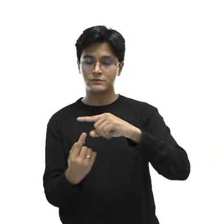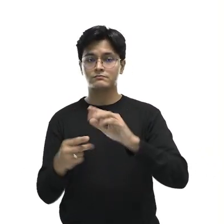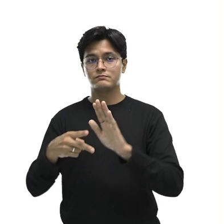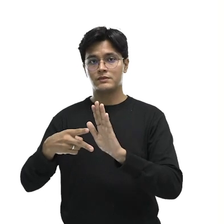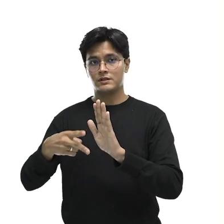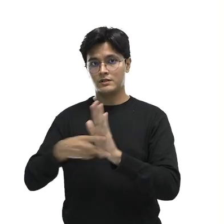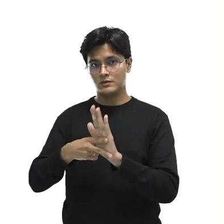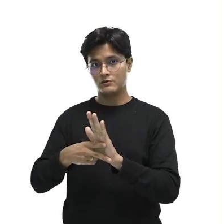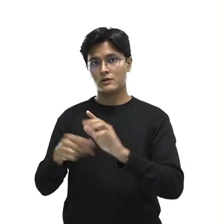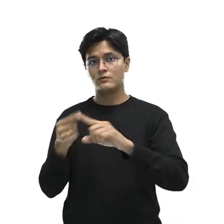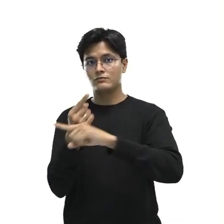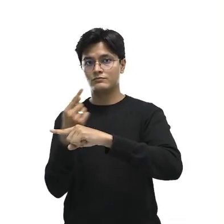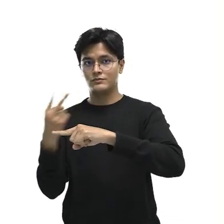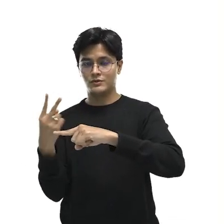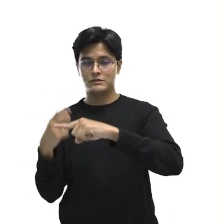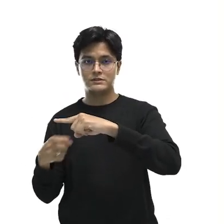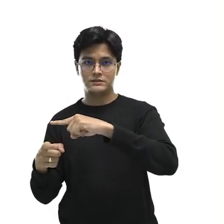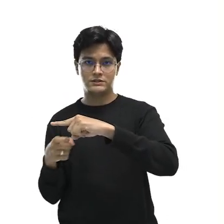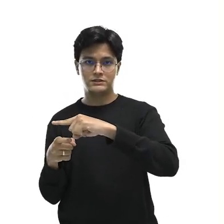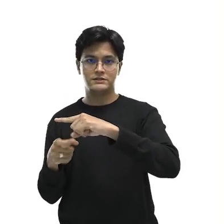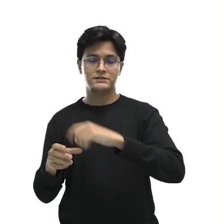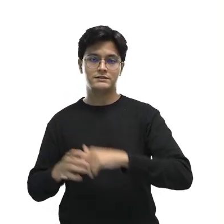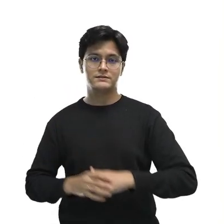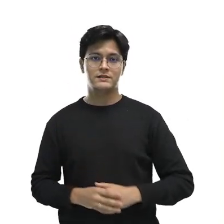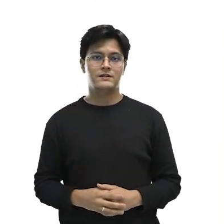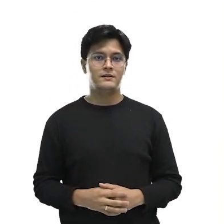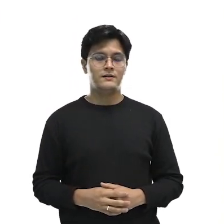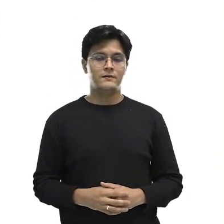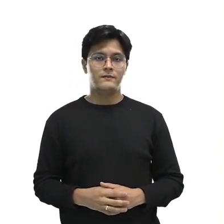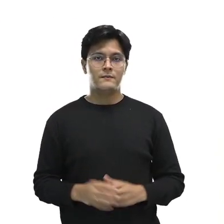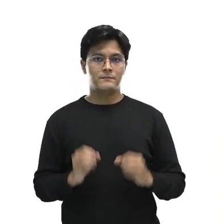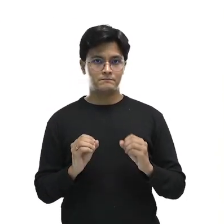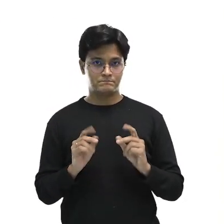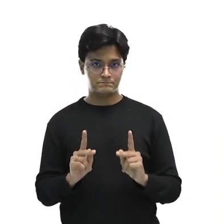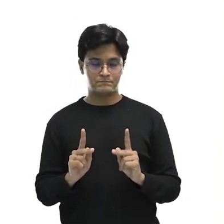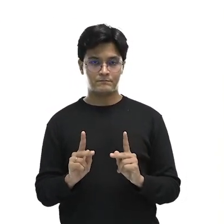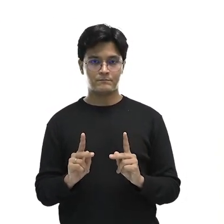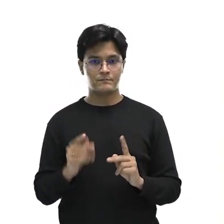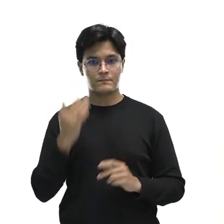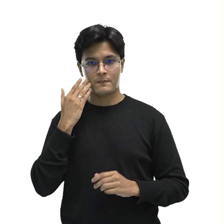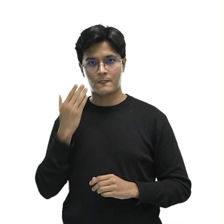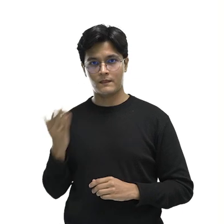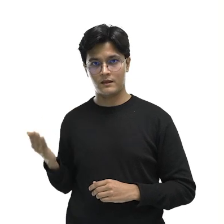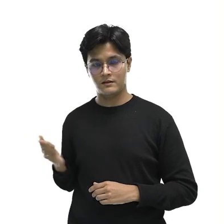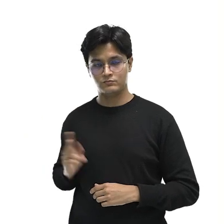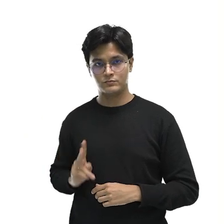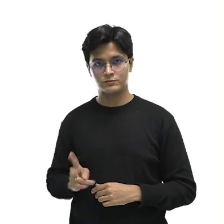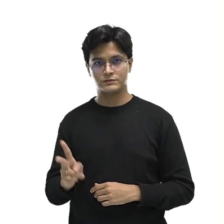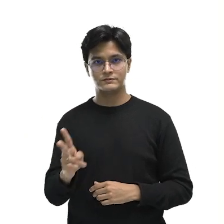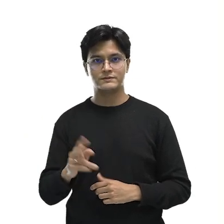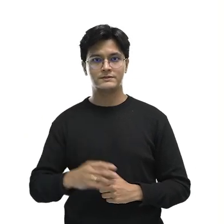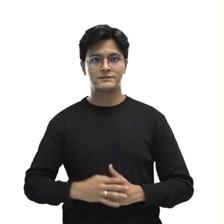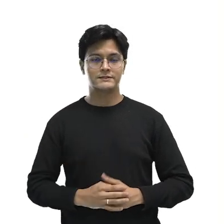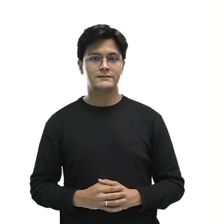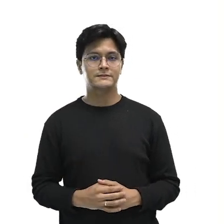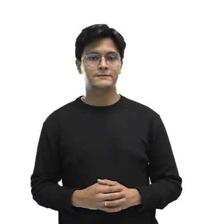Igual a 12 sobre x. Beleza? Continuando,